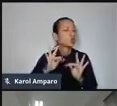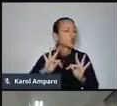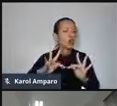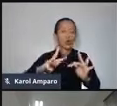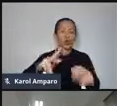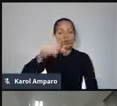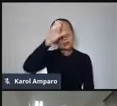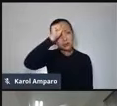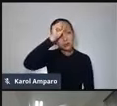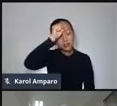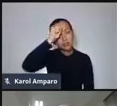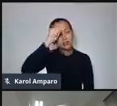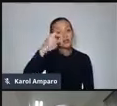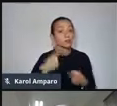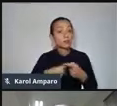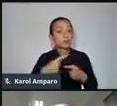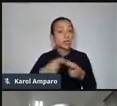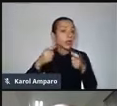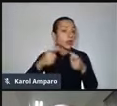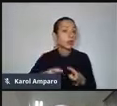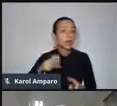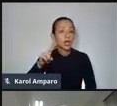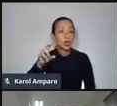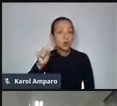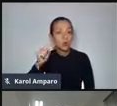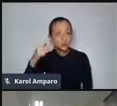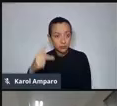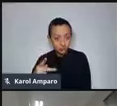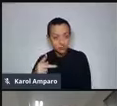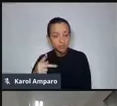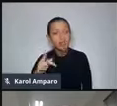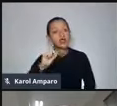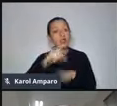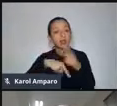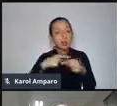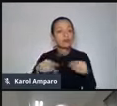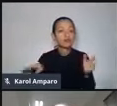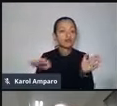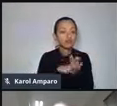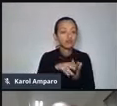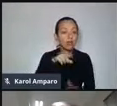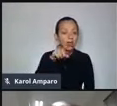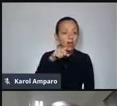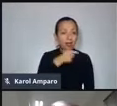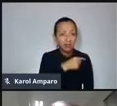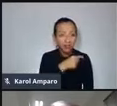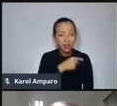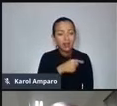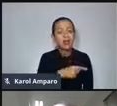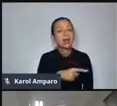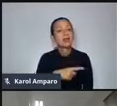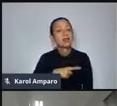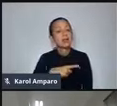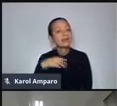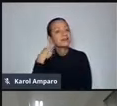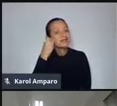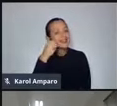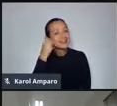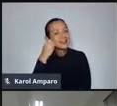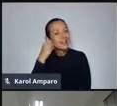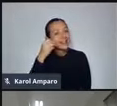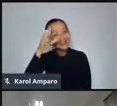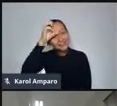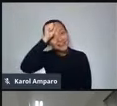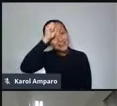Saímos da USP para chegar ali e aprender, escutar coisas que nunca tínhamos ouvido na vida. Isso é que é o bacana